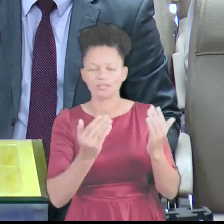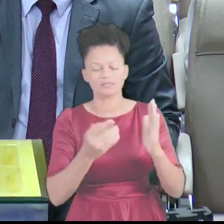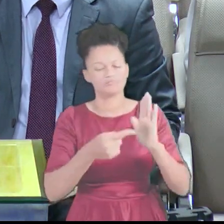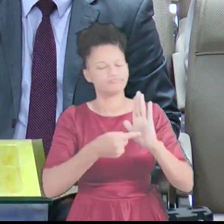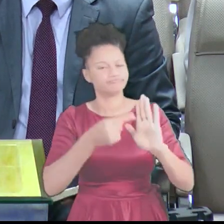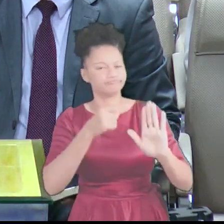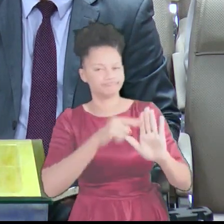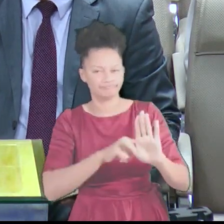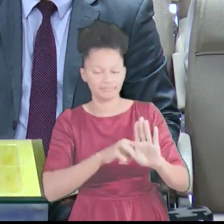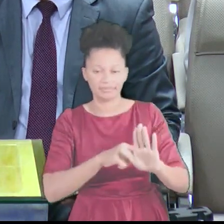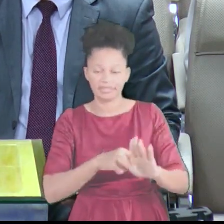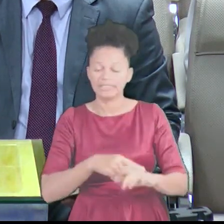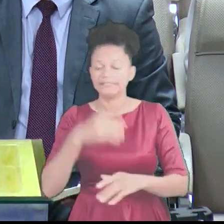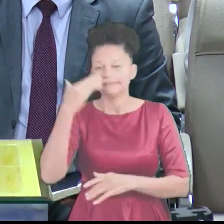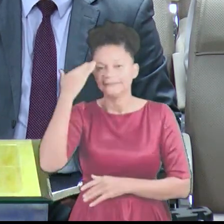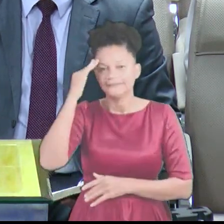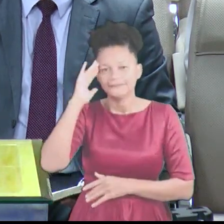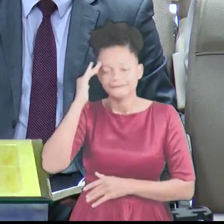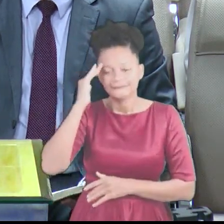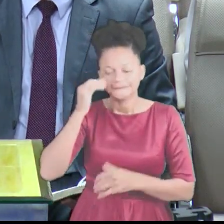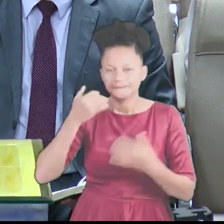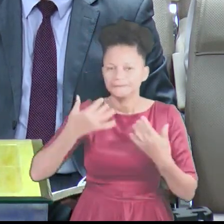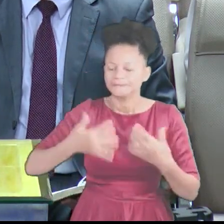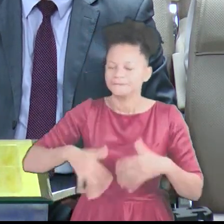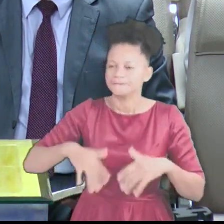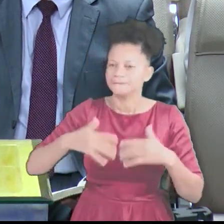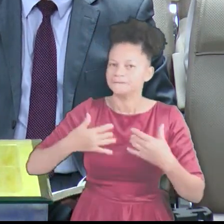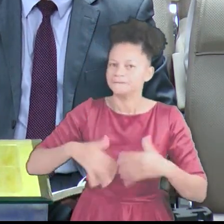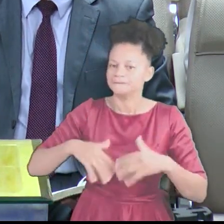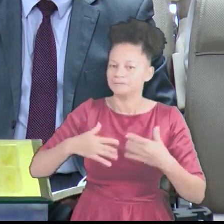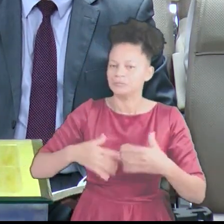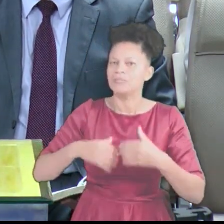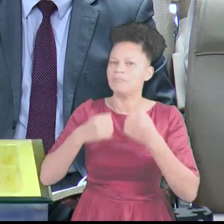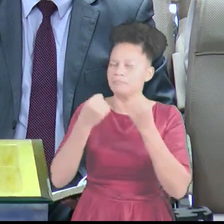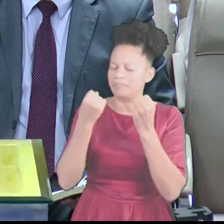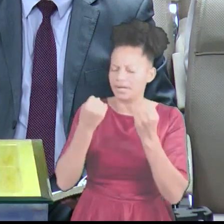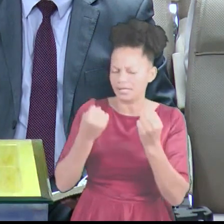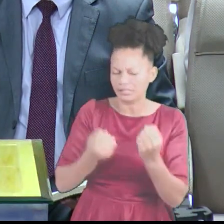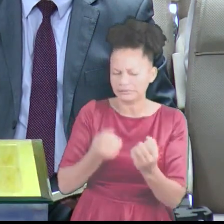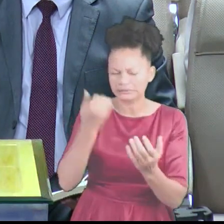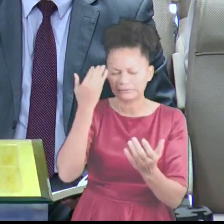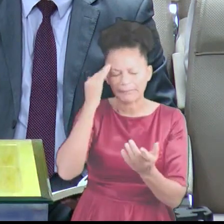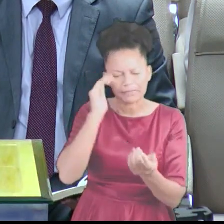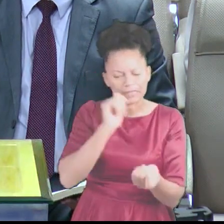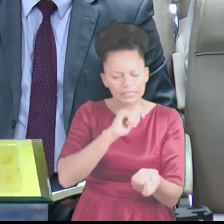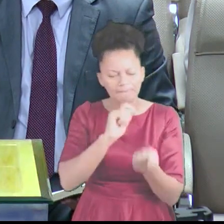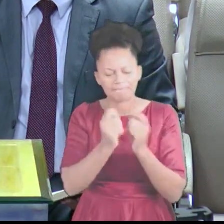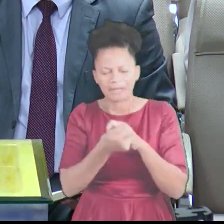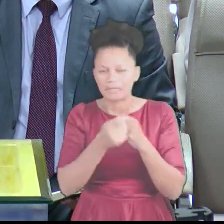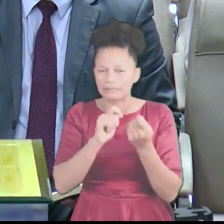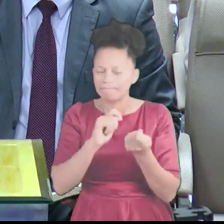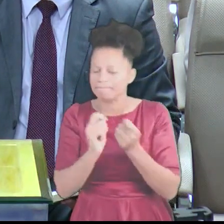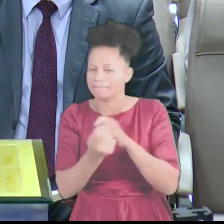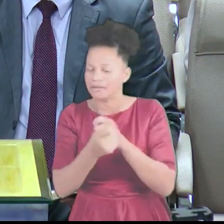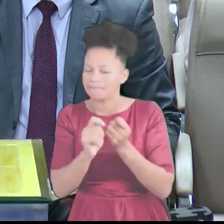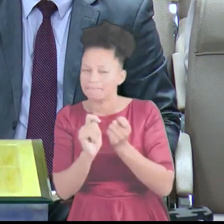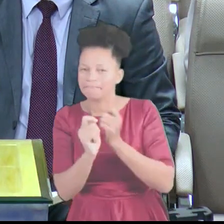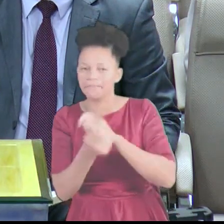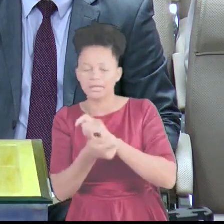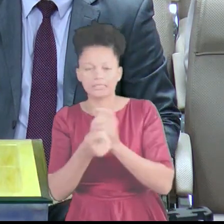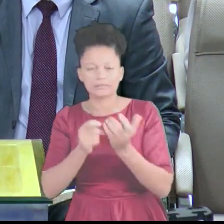entendemos o tamanho e o grau da dificuldade de interpretação deste